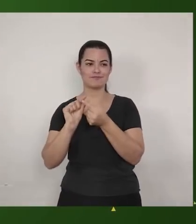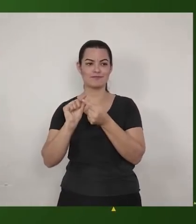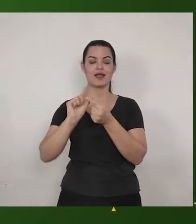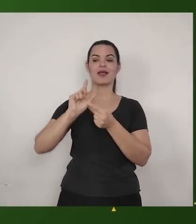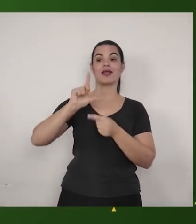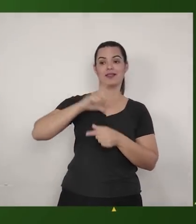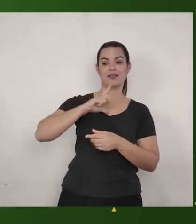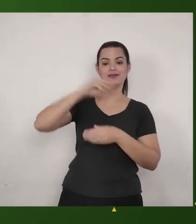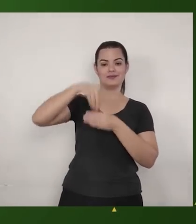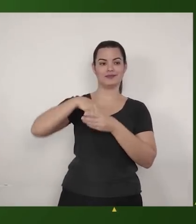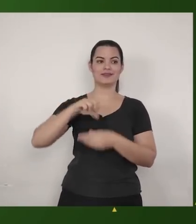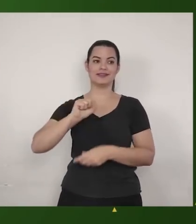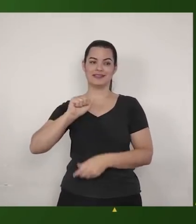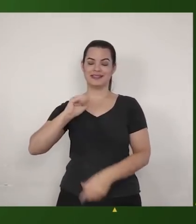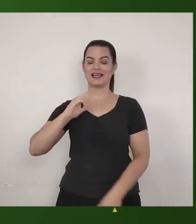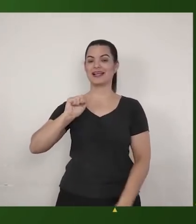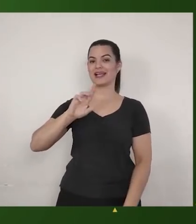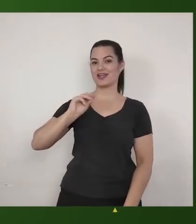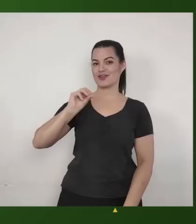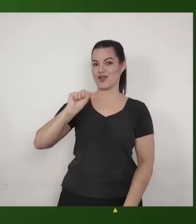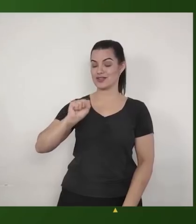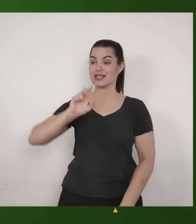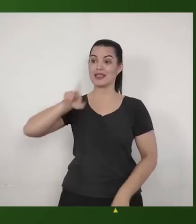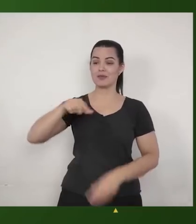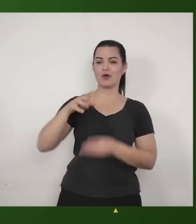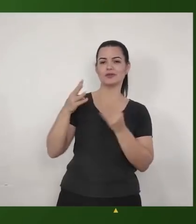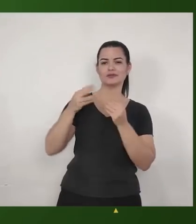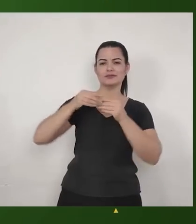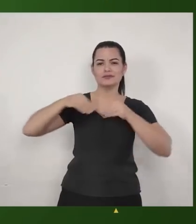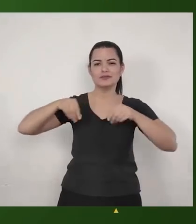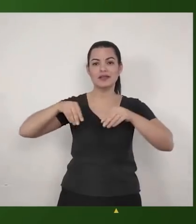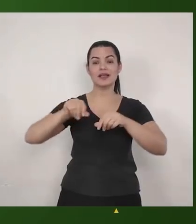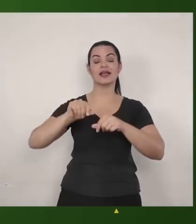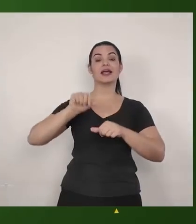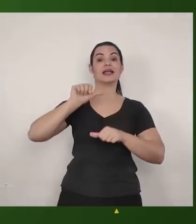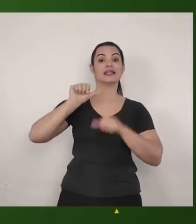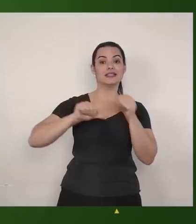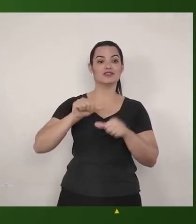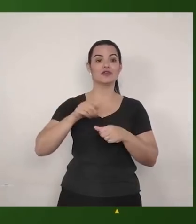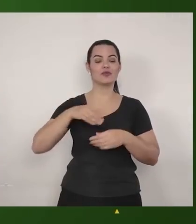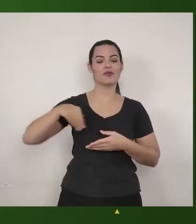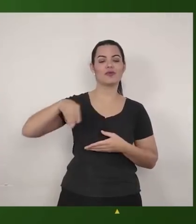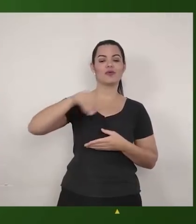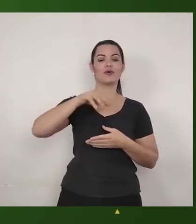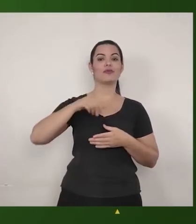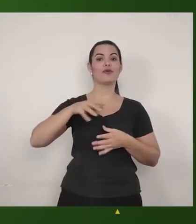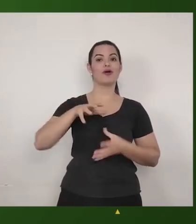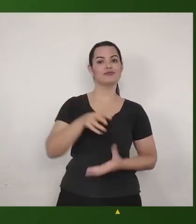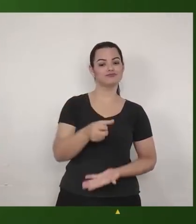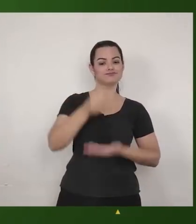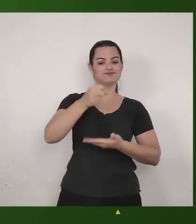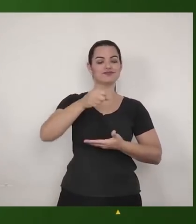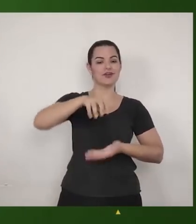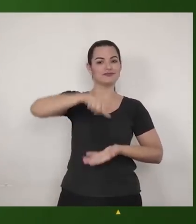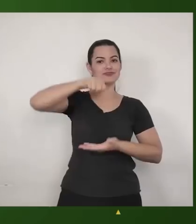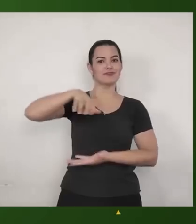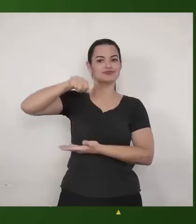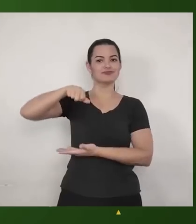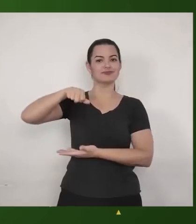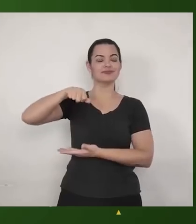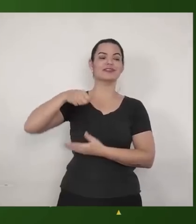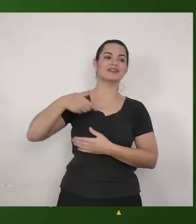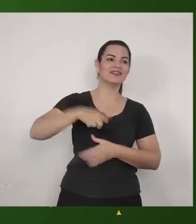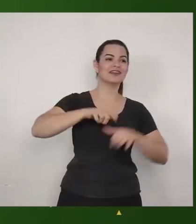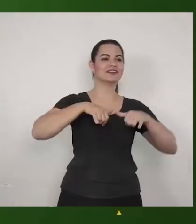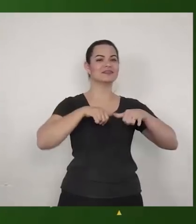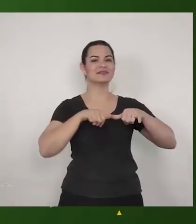sacarose, que depois é refinado e vira um pozinho que é ensacado e bem embalado pro supermercado, para ir pro